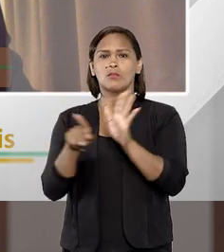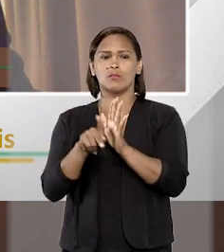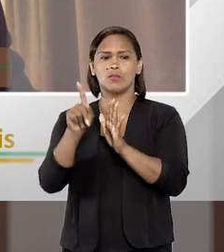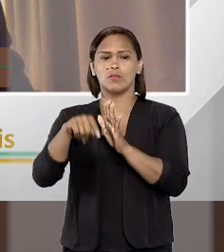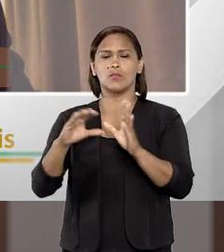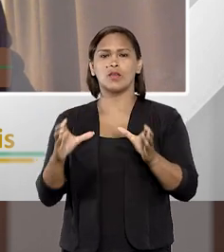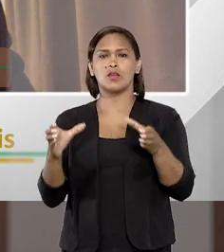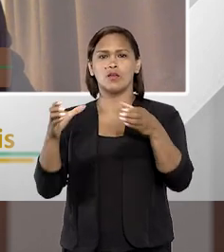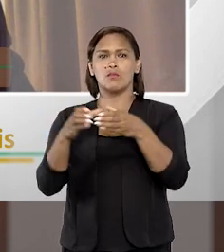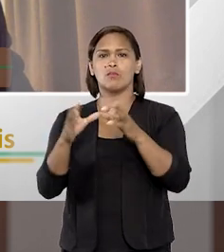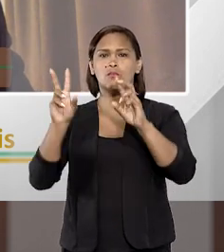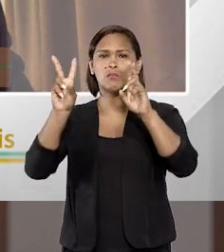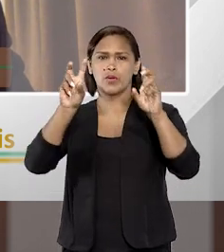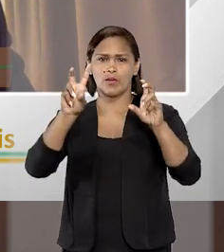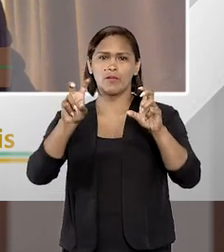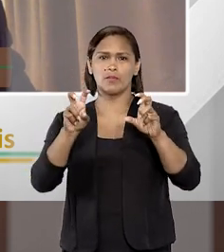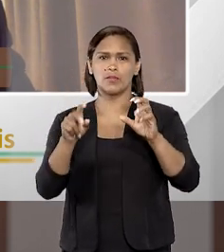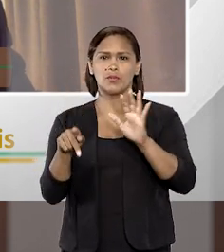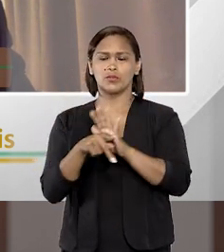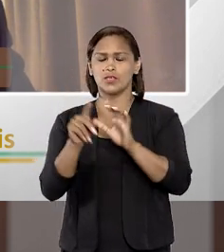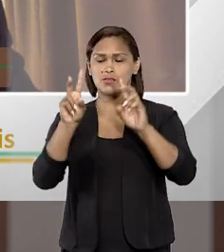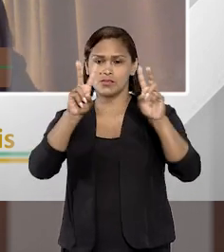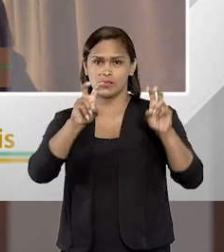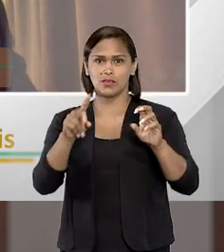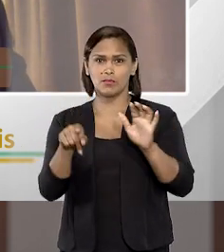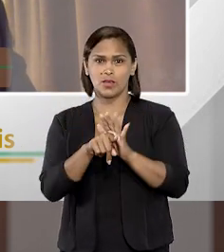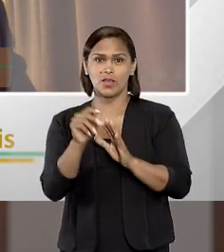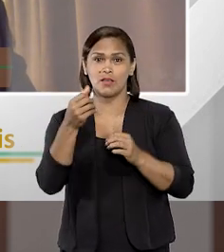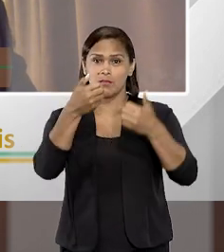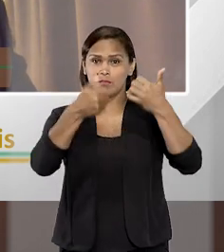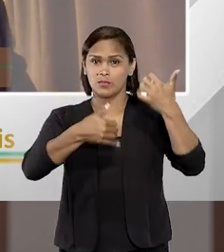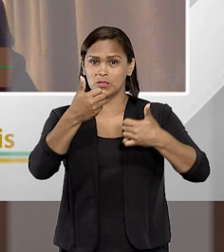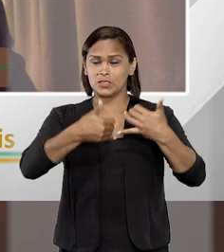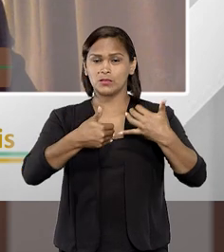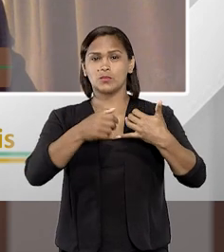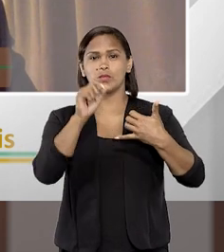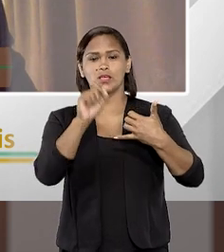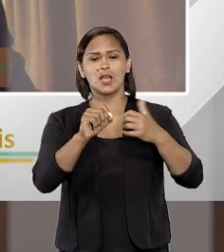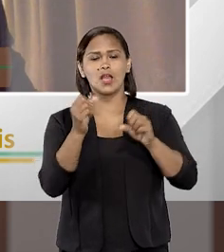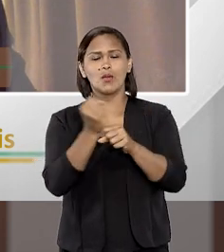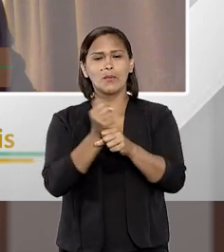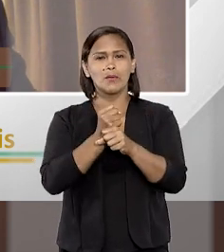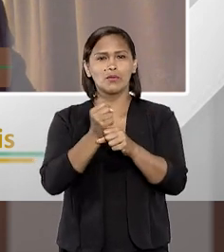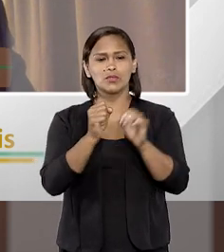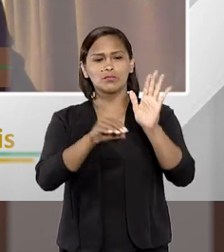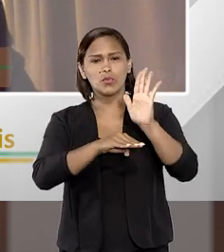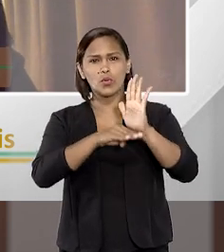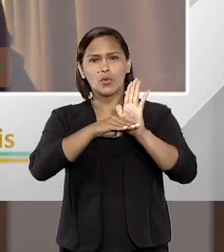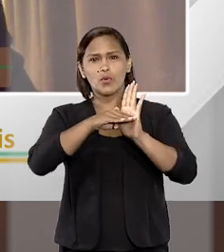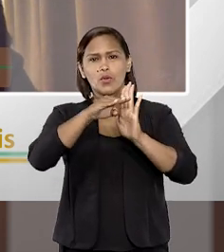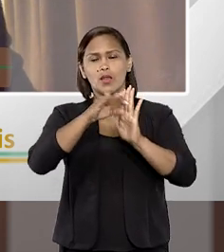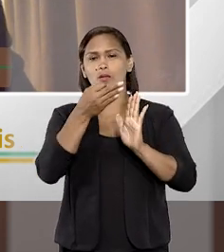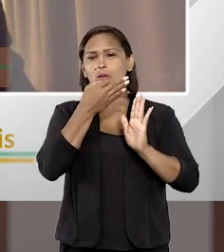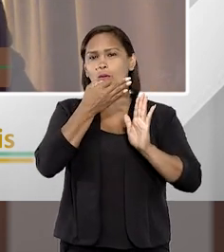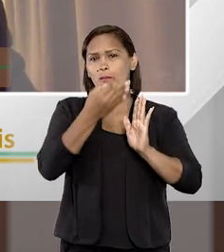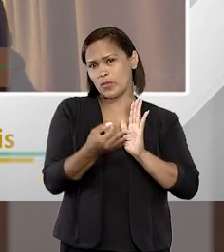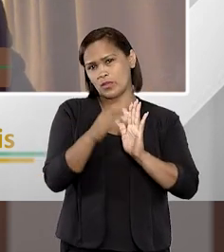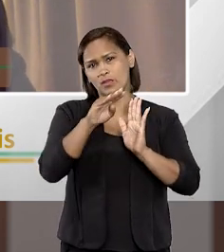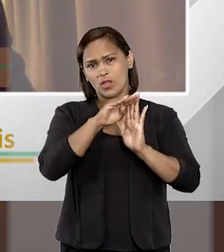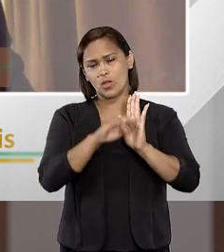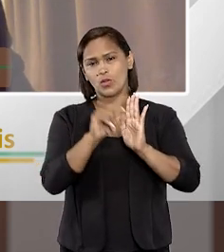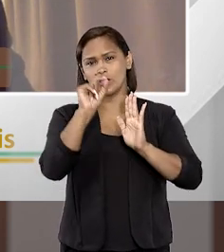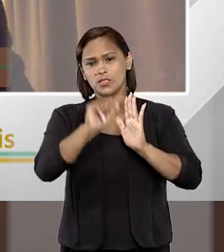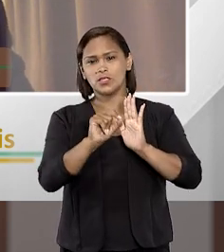câmara temática específica justamente de modas construir sugestões